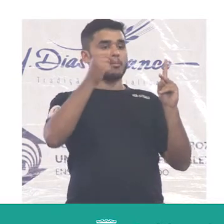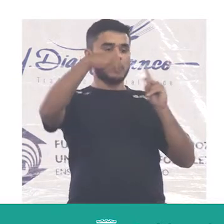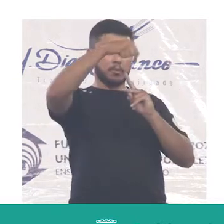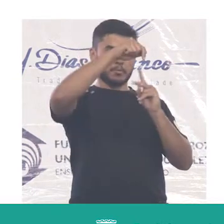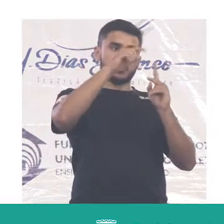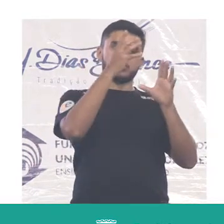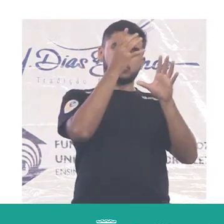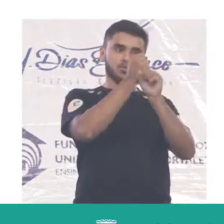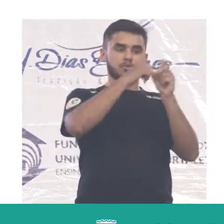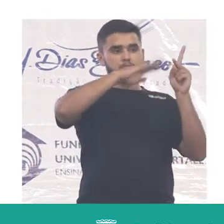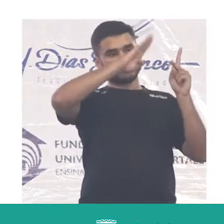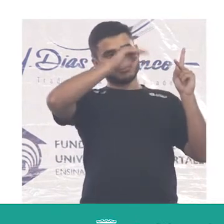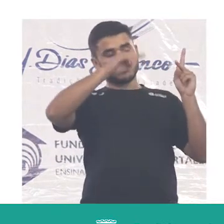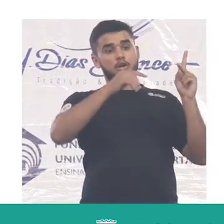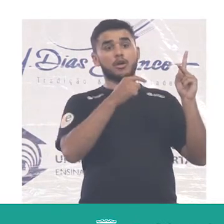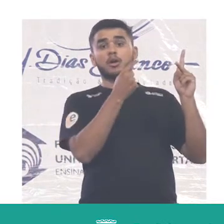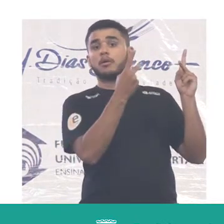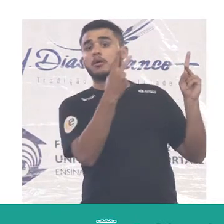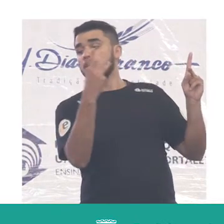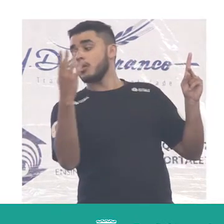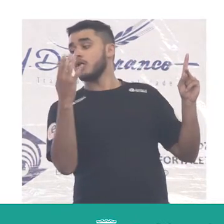escondidos. Olha a peça, como é que ela é.